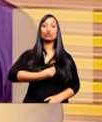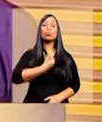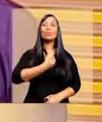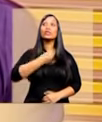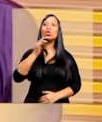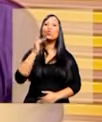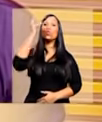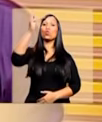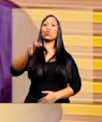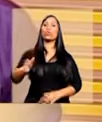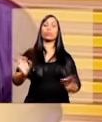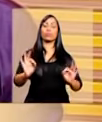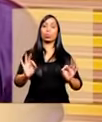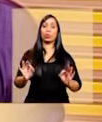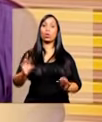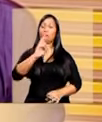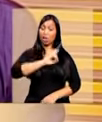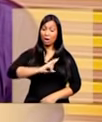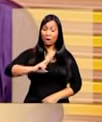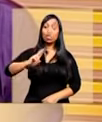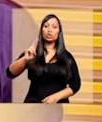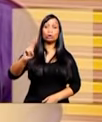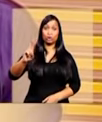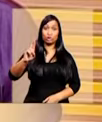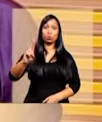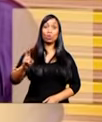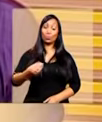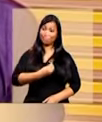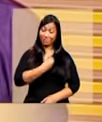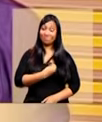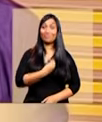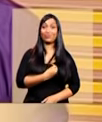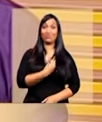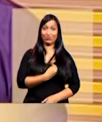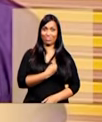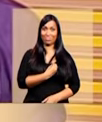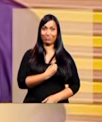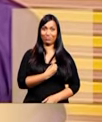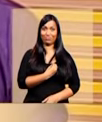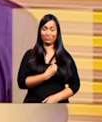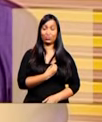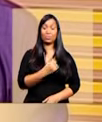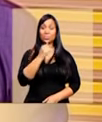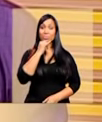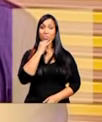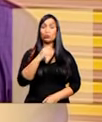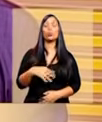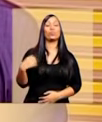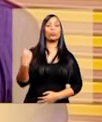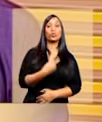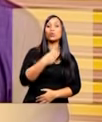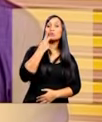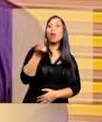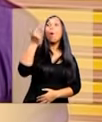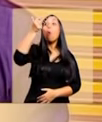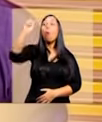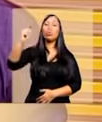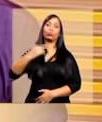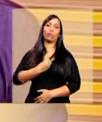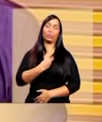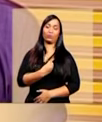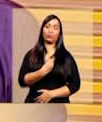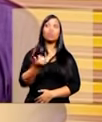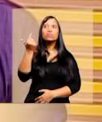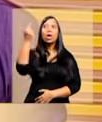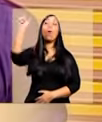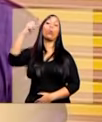uma vida no além, é a religião justamente da vida. Ou seja, quando a gente fala numa outra